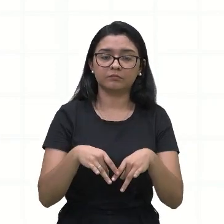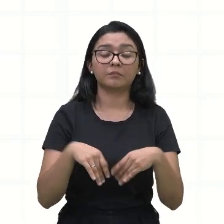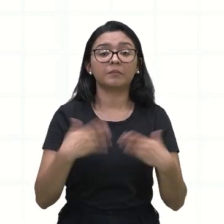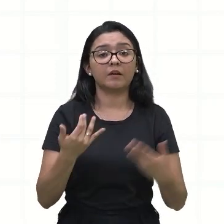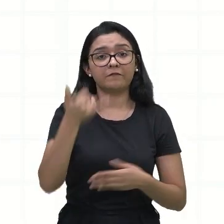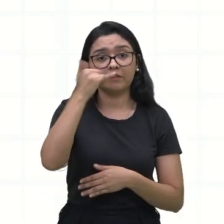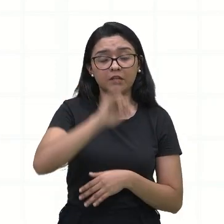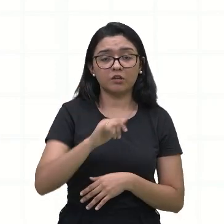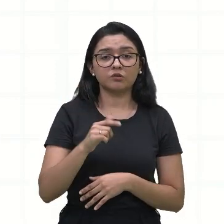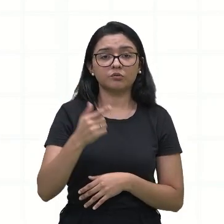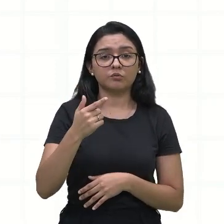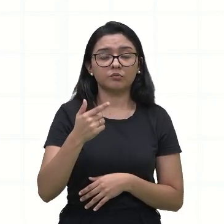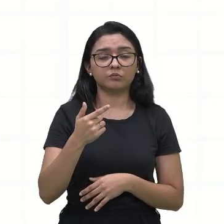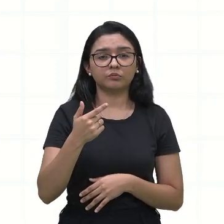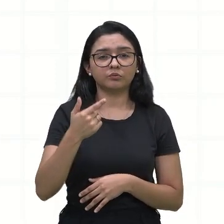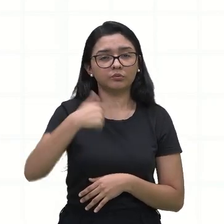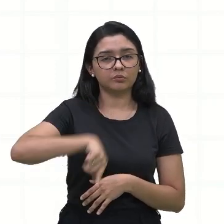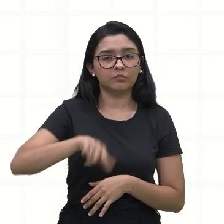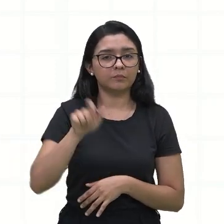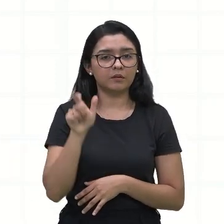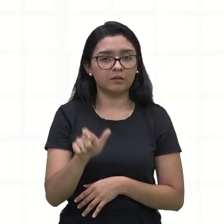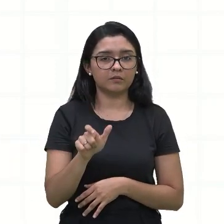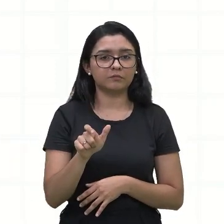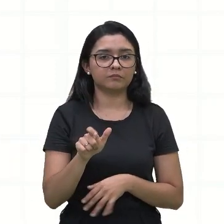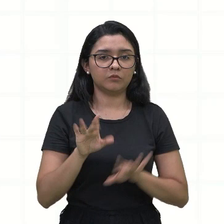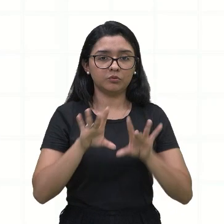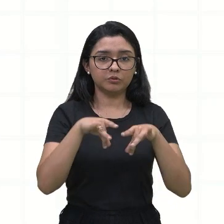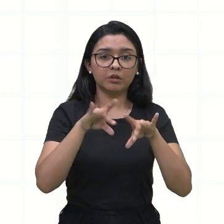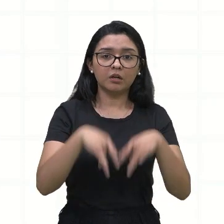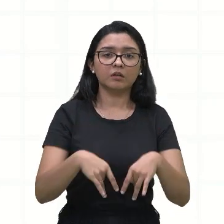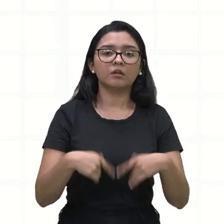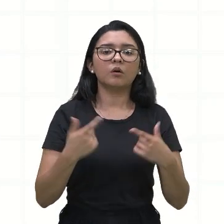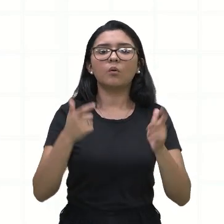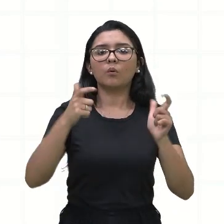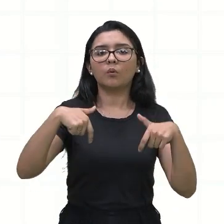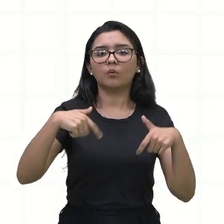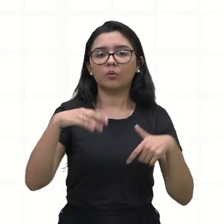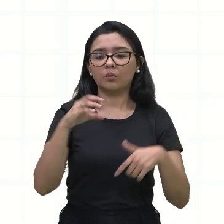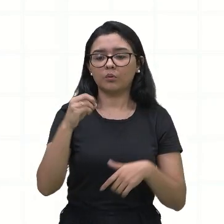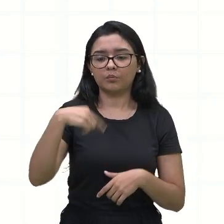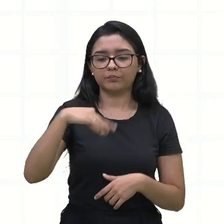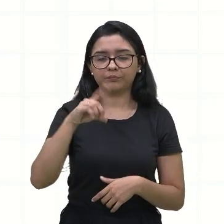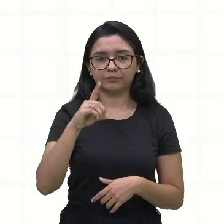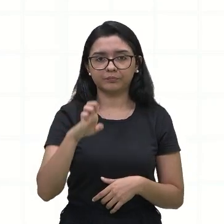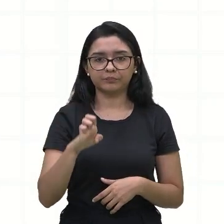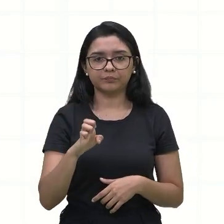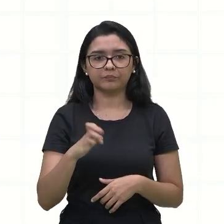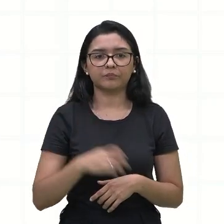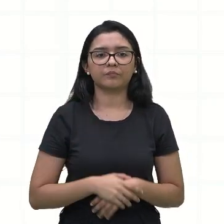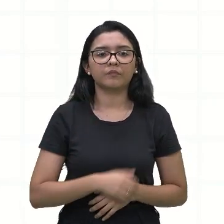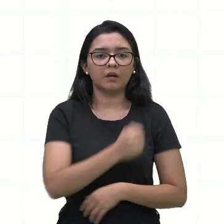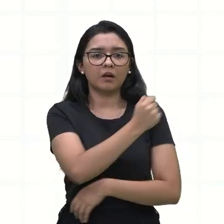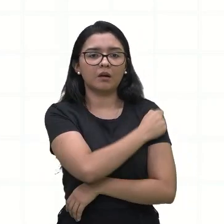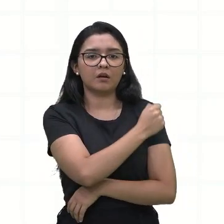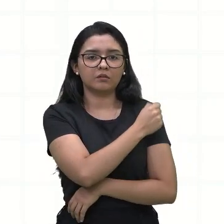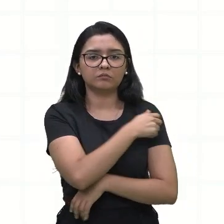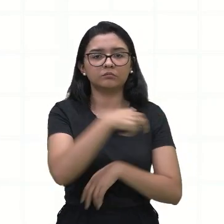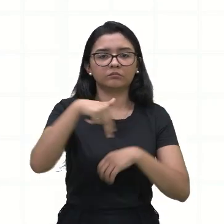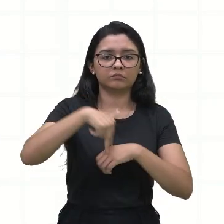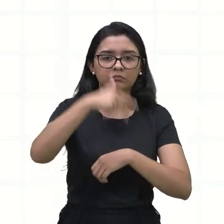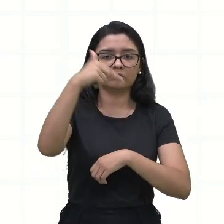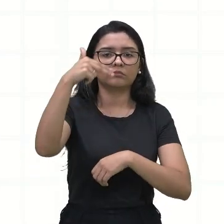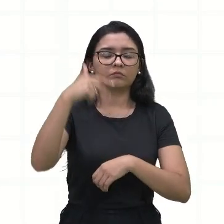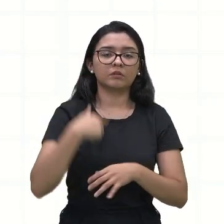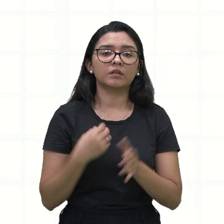ele utiliza aqui, ó, onde é a Austrália, né? Estudantes de ginástica divertiam, fizeram bambolês